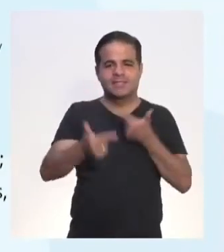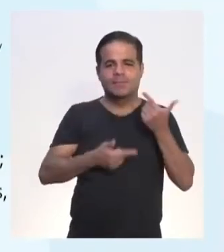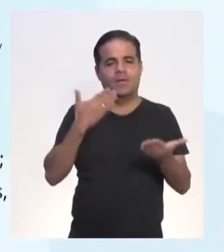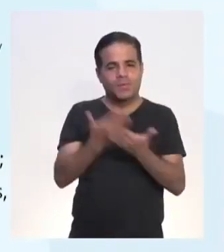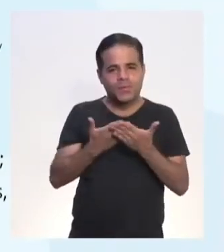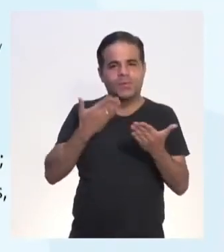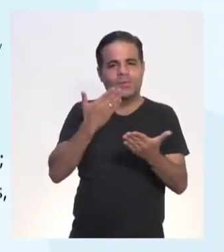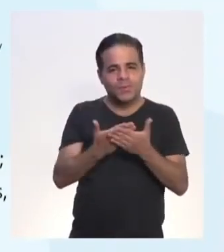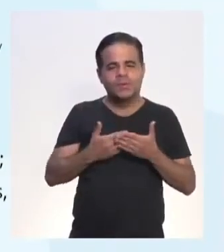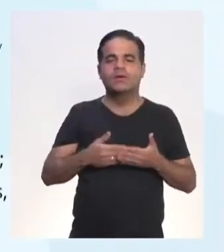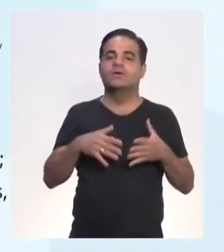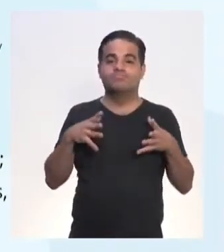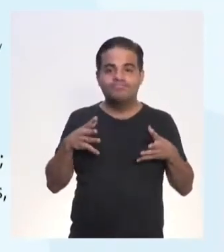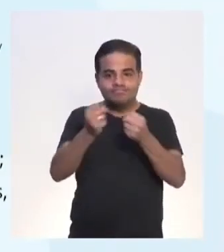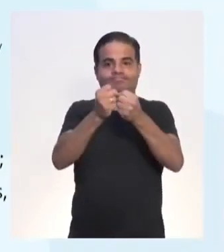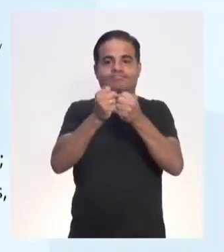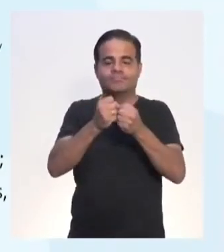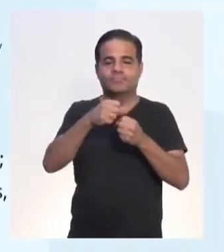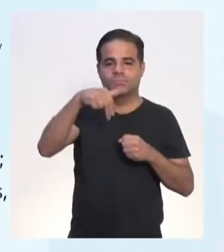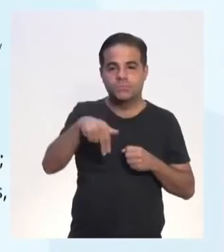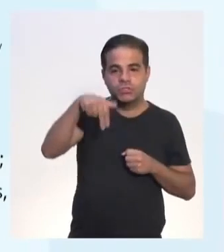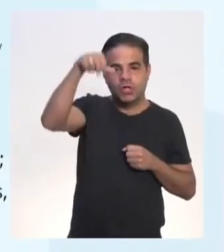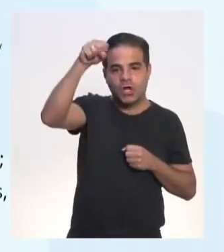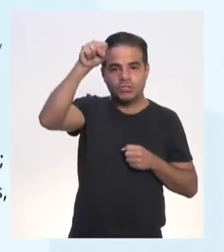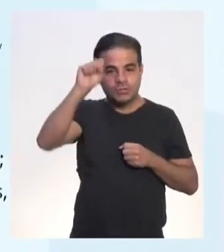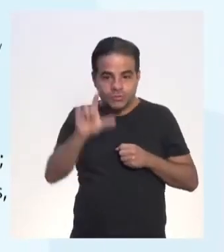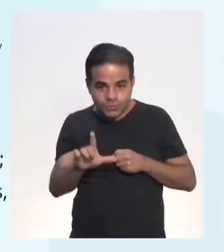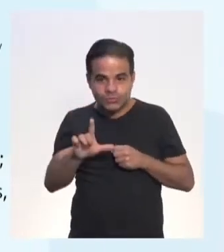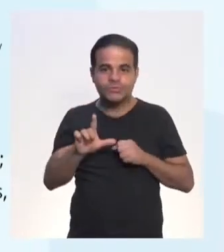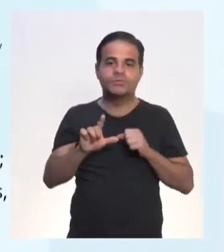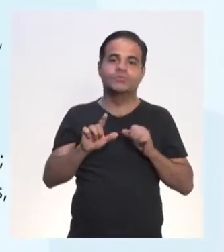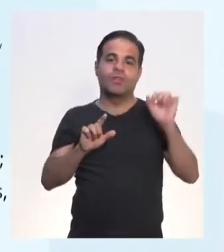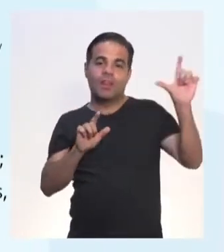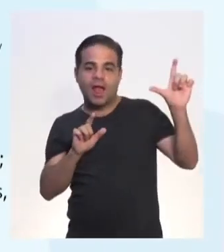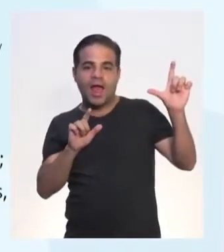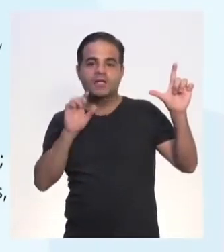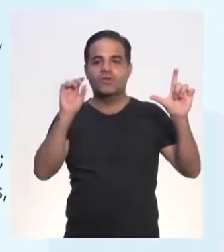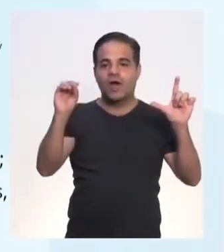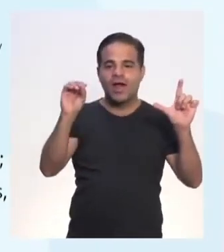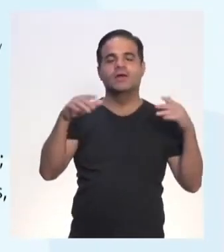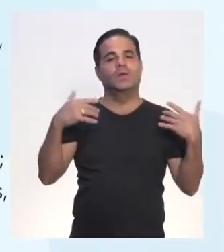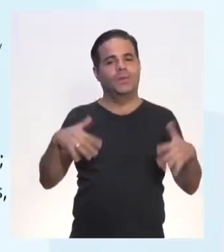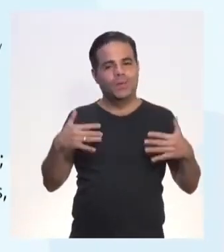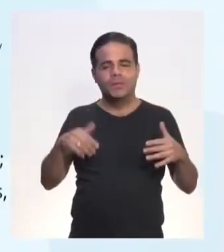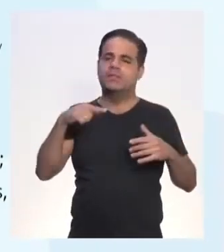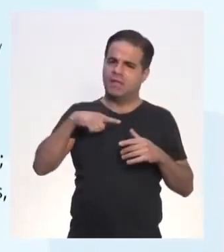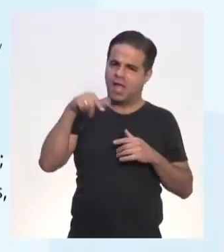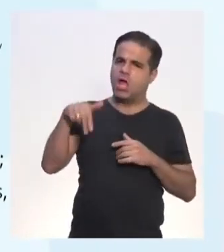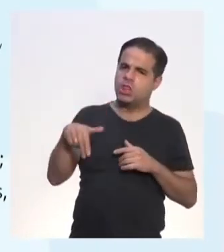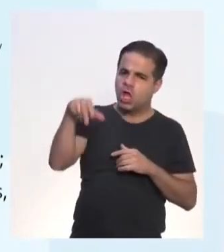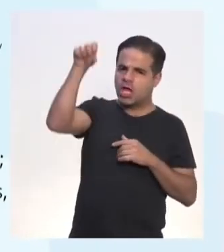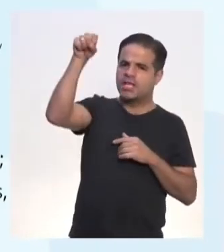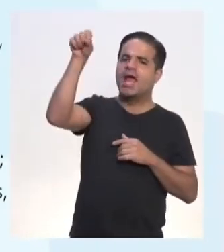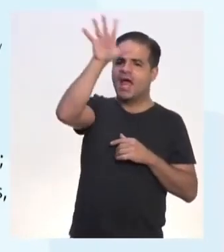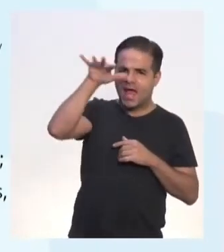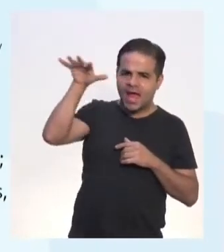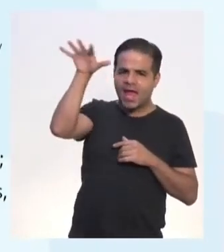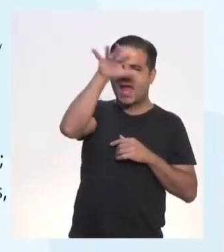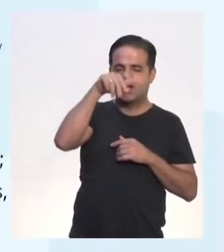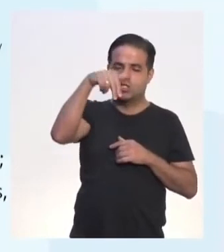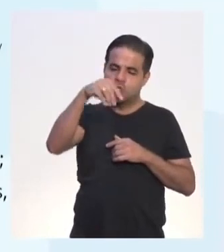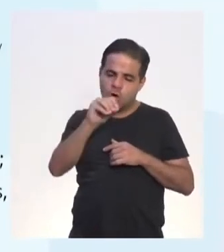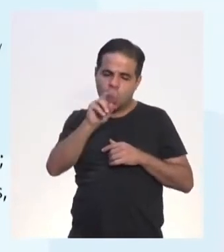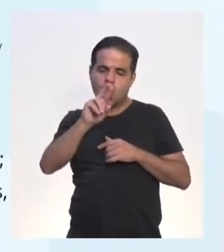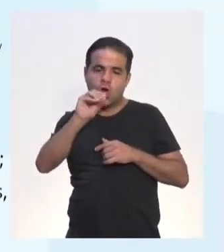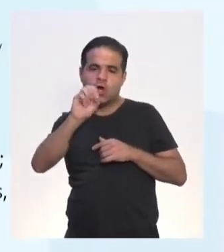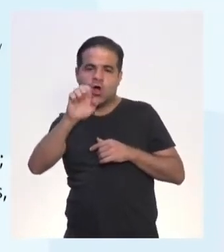verdade, tá ok? A gente se prende só no norte, sul, leste, oeste, tá? Mas não fica por aí, não. Tem o nordeste, o sudeste, né? O noroeste,